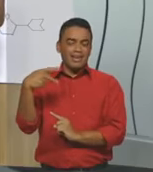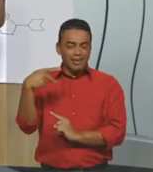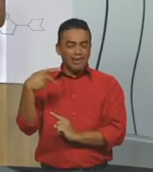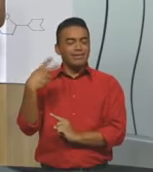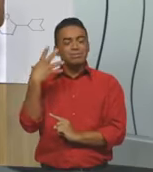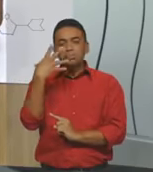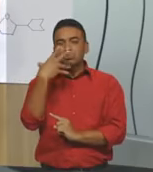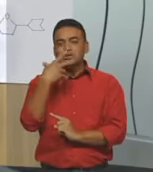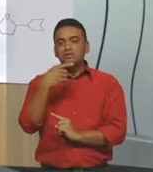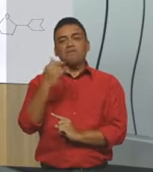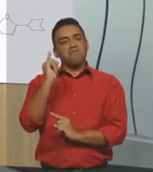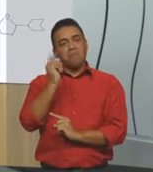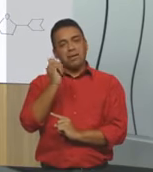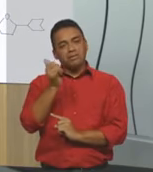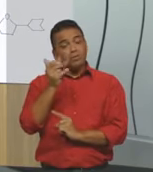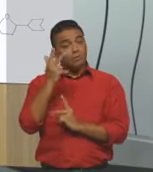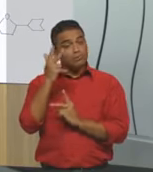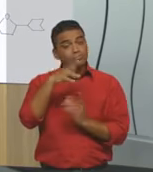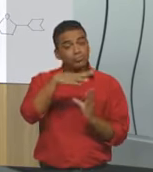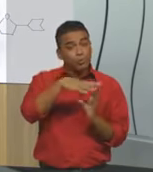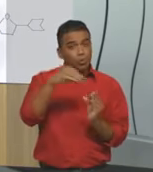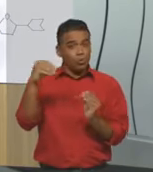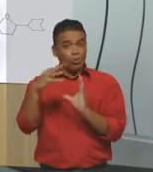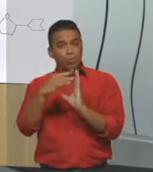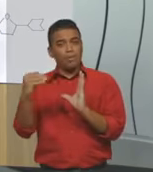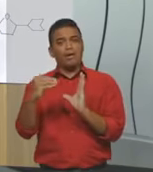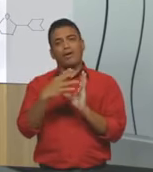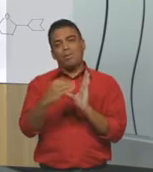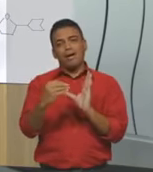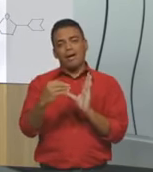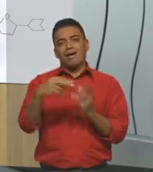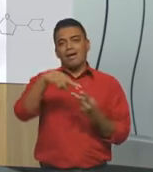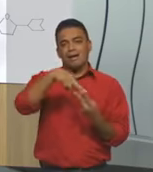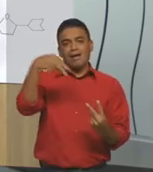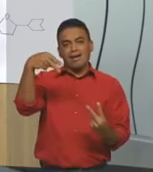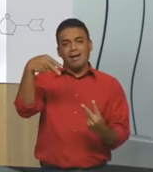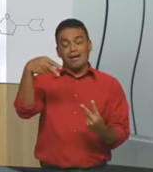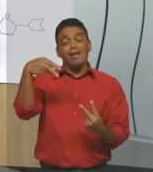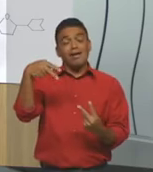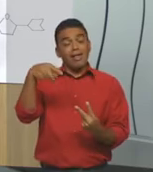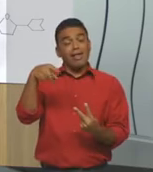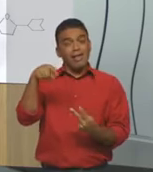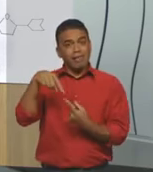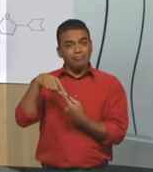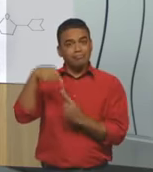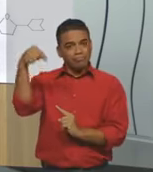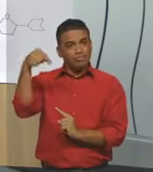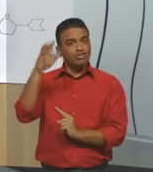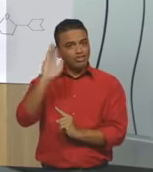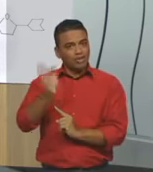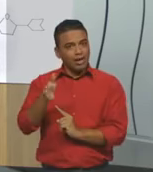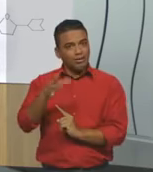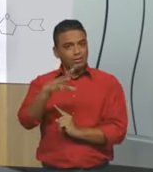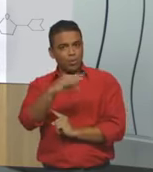a mesma informação. Para depois, então, que ele transcreveu, ele vai o